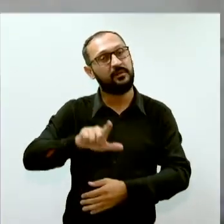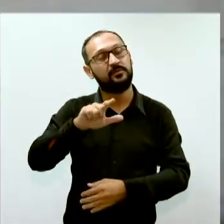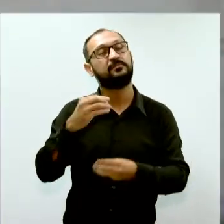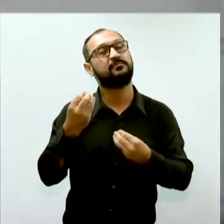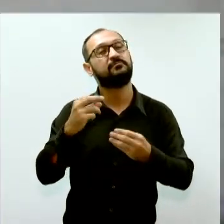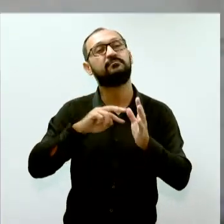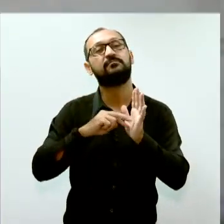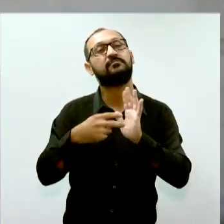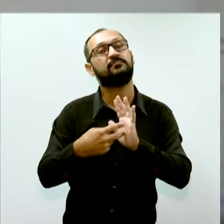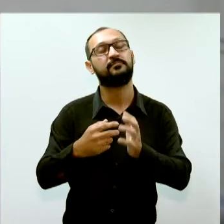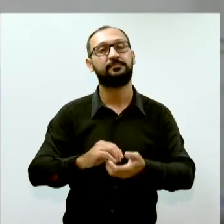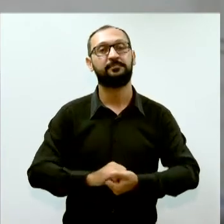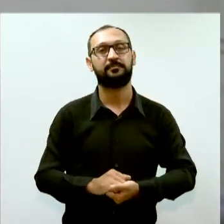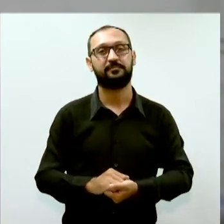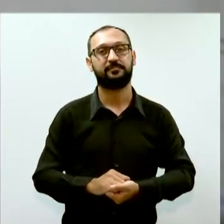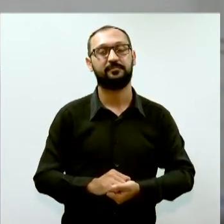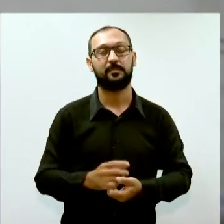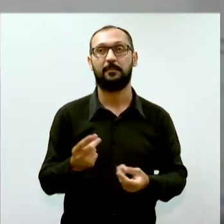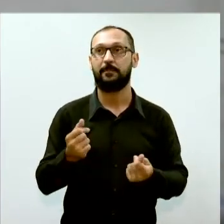literário?